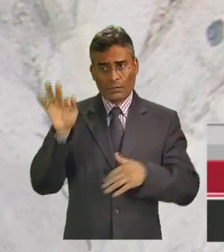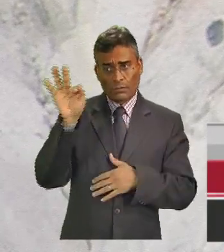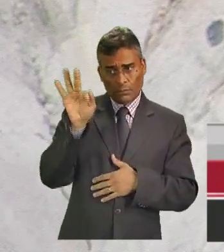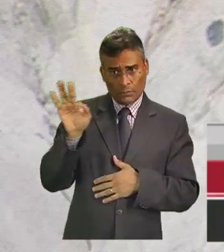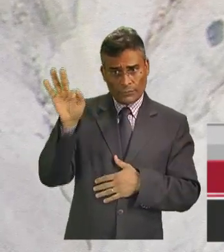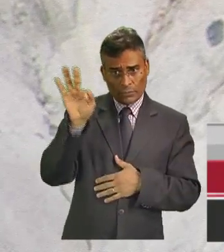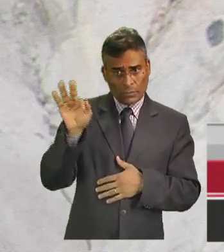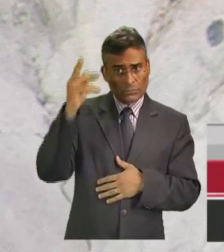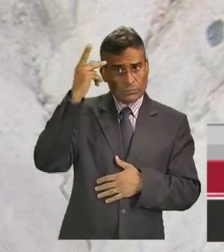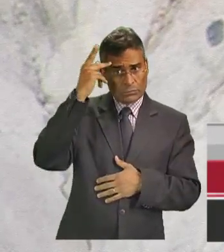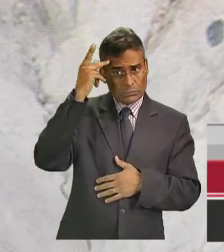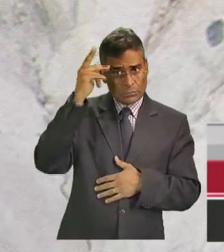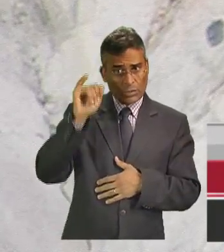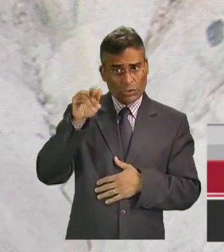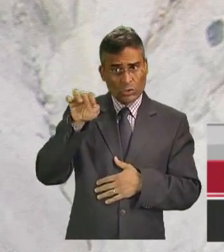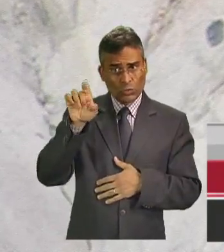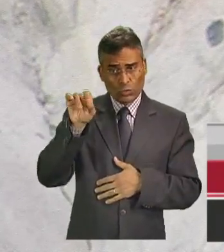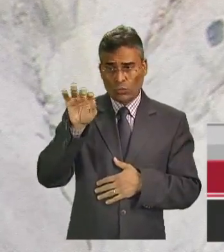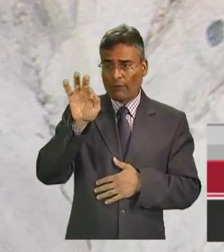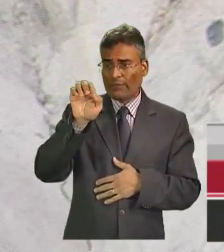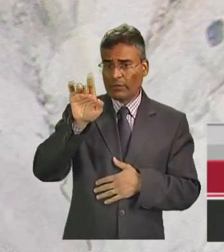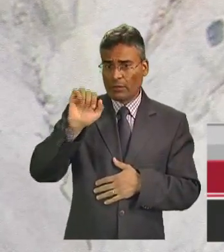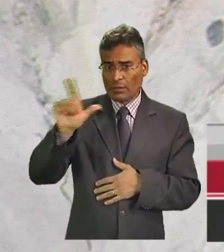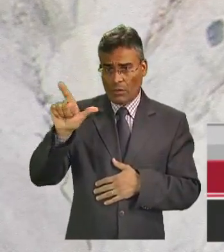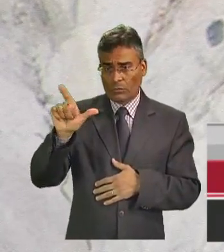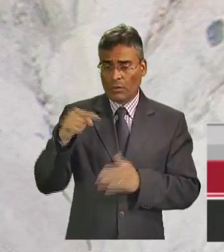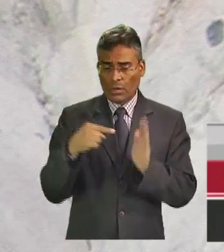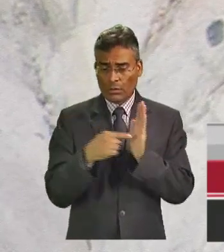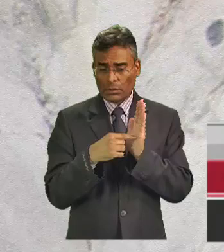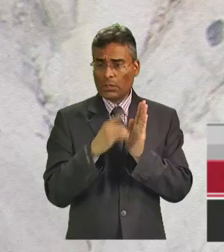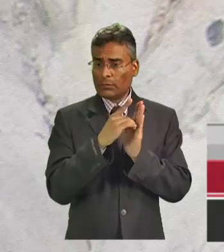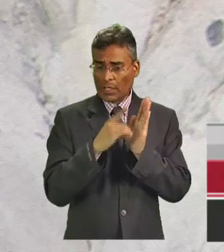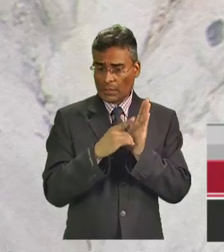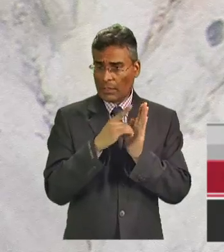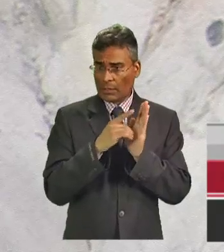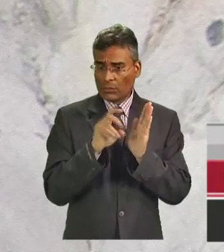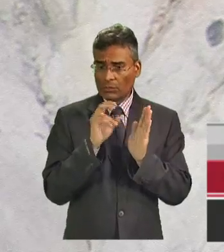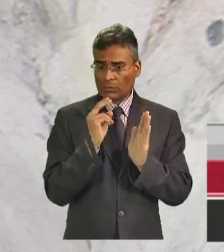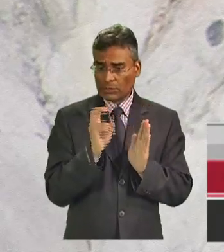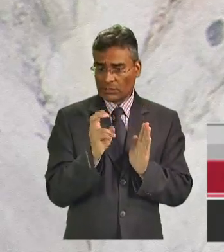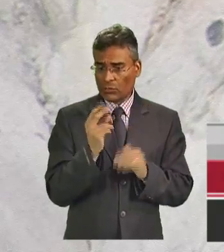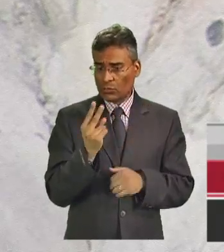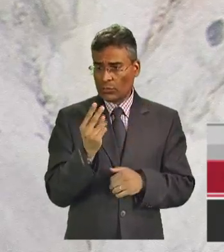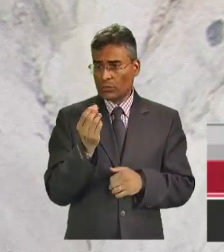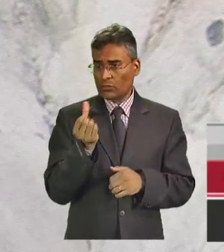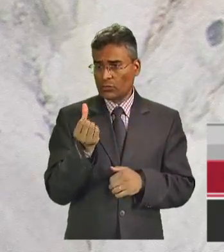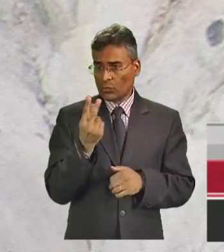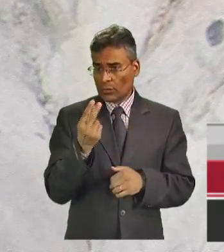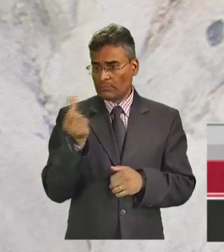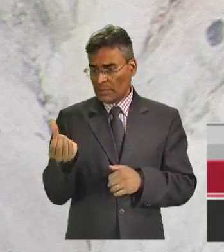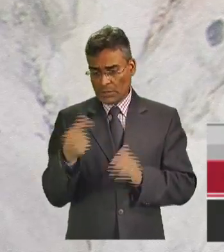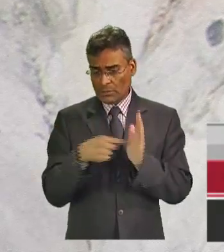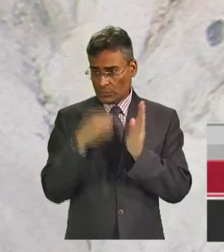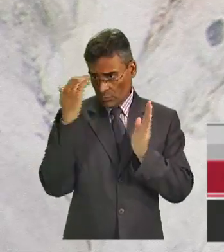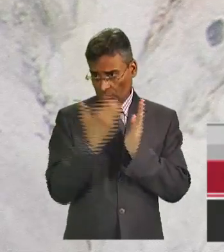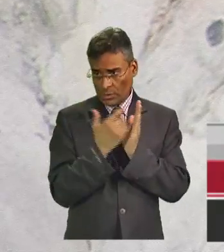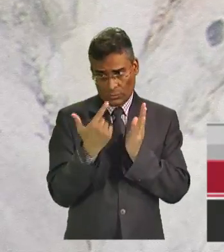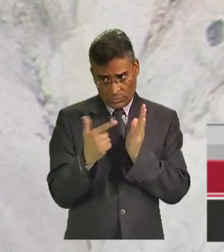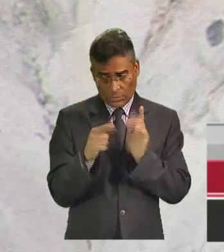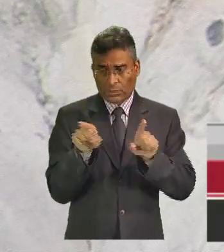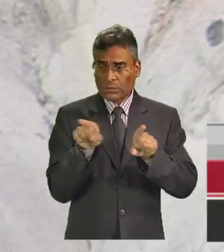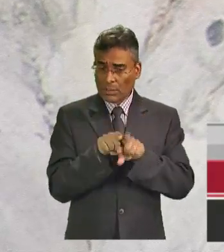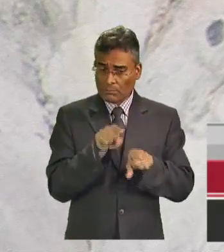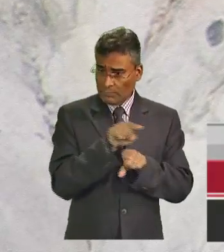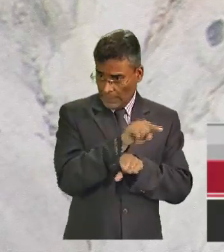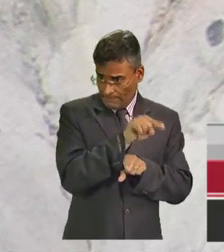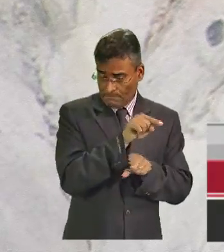São Paulo, que não está cumprindo o decreto 5626 e, apesar das insistentes documentações e intervenções